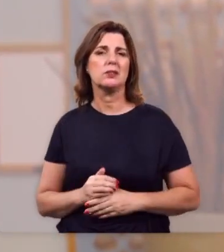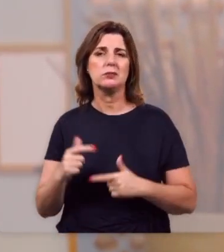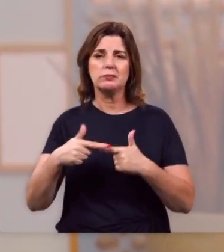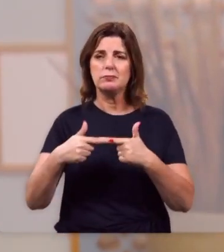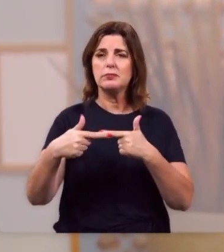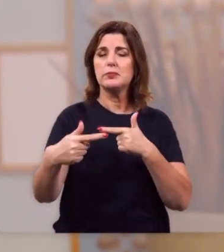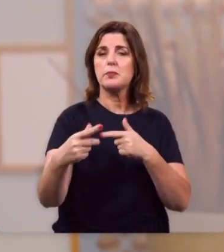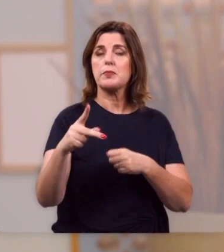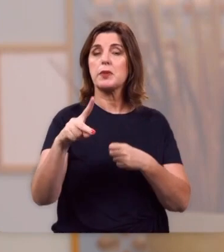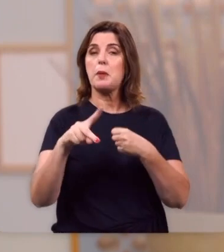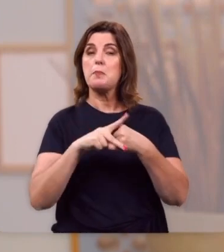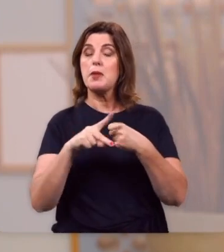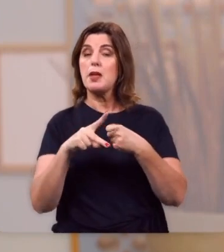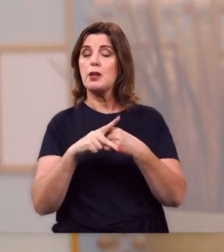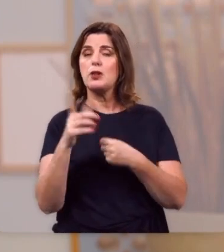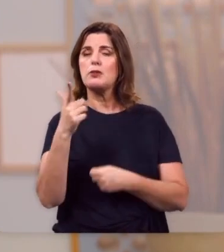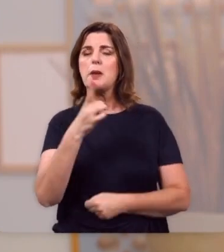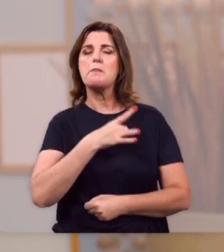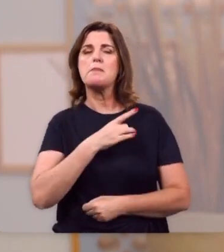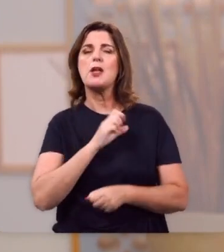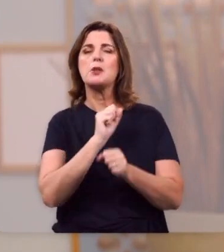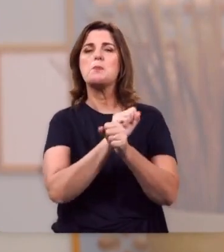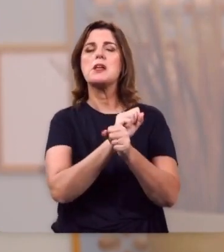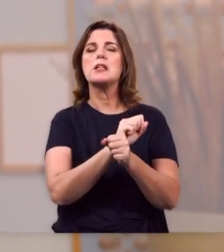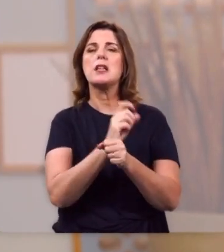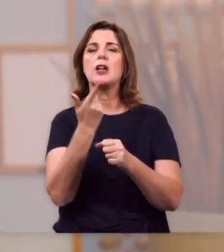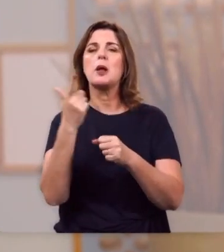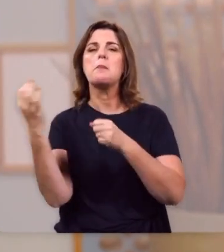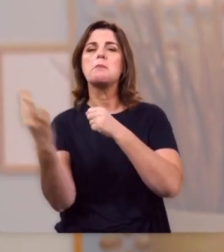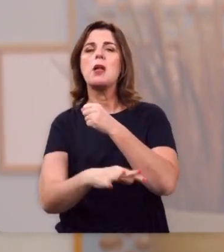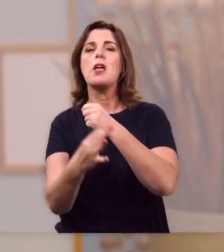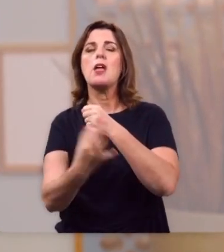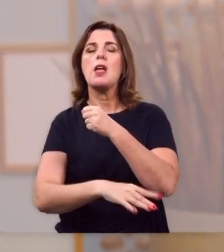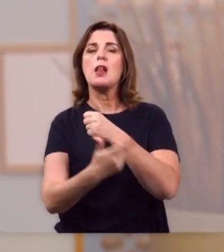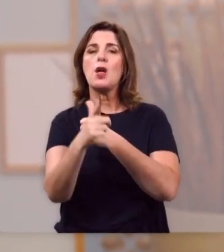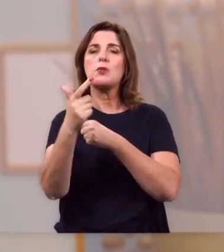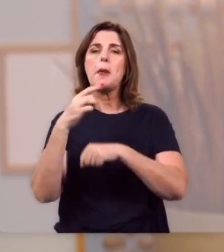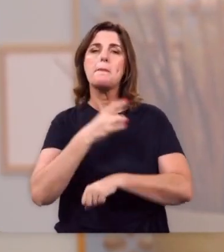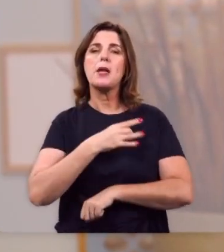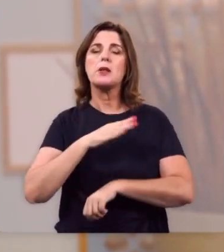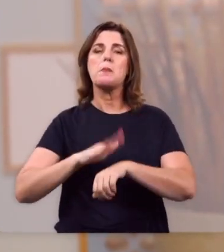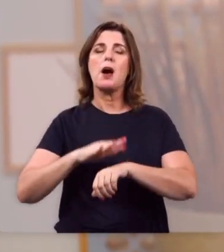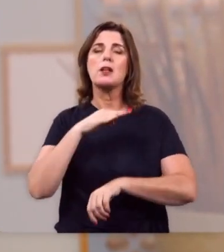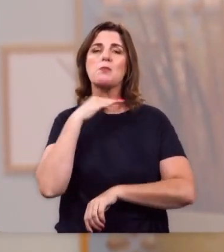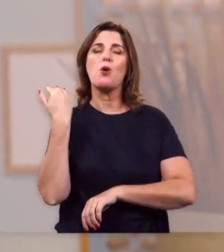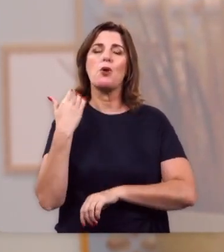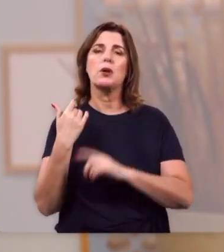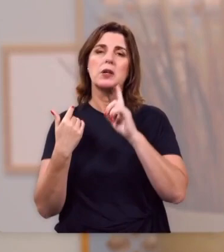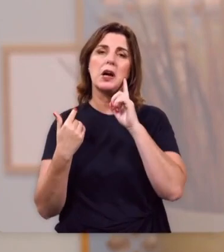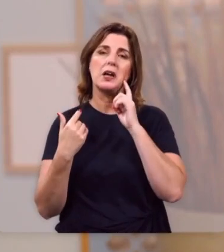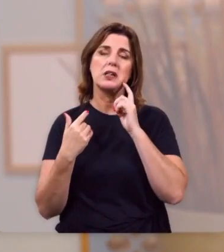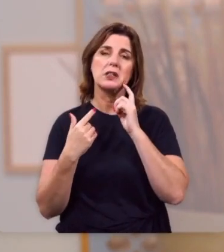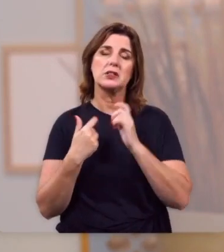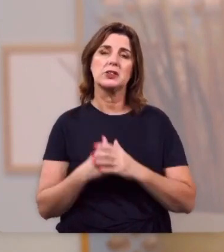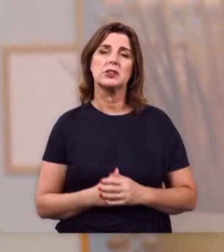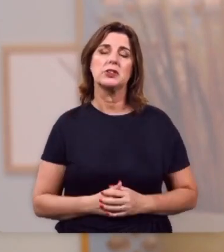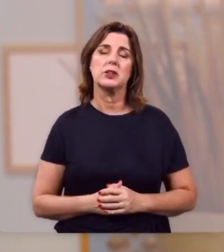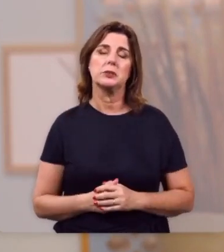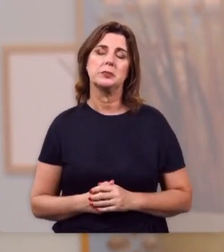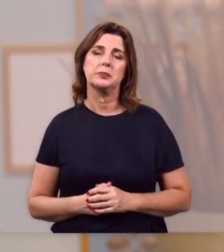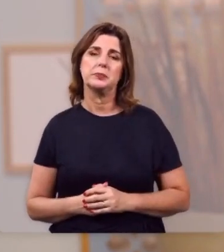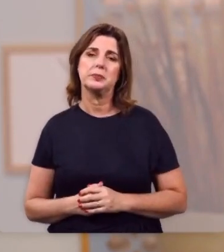desse momento, Pedro não teme mais prisão, ele não teme mais açoites, ele não teme mais a morte, ele não teme mais o